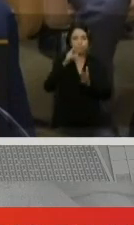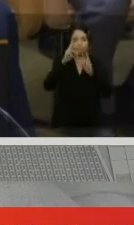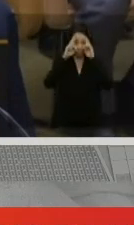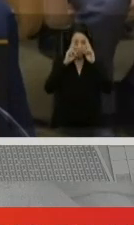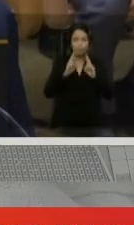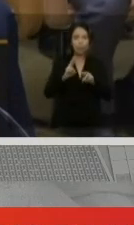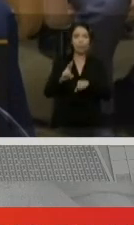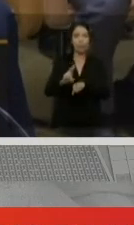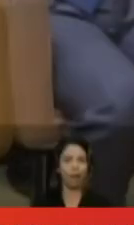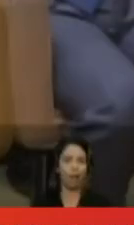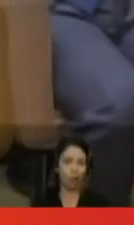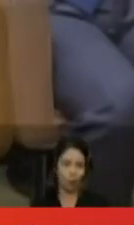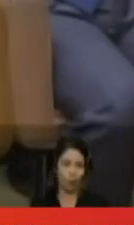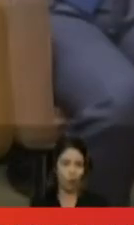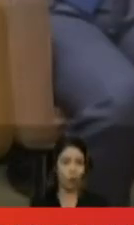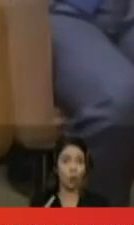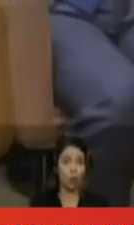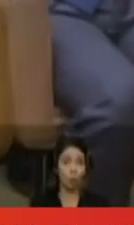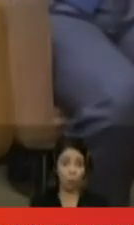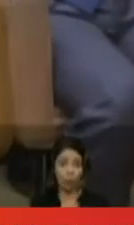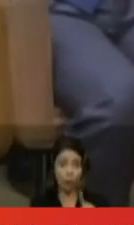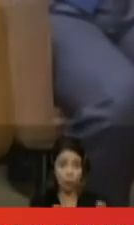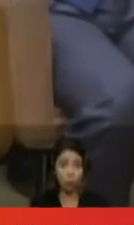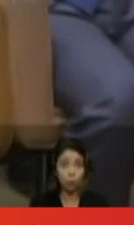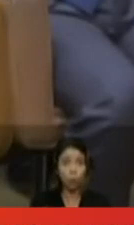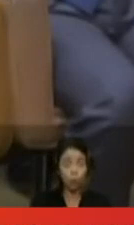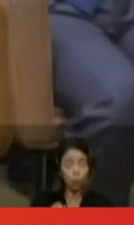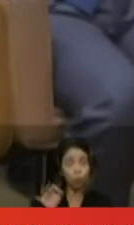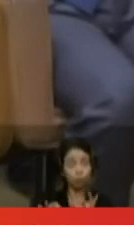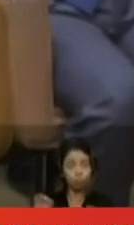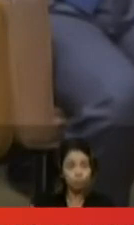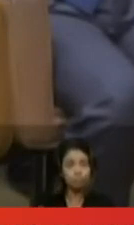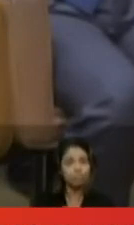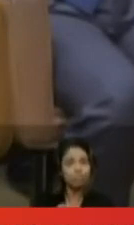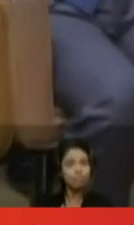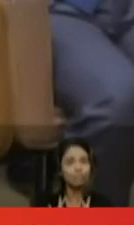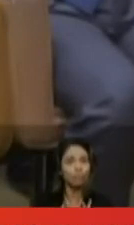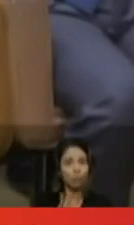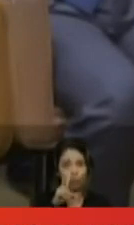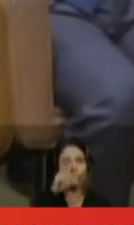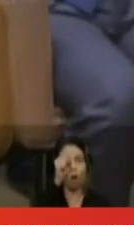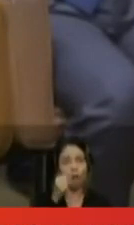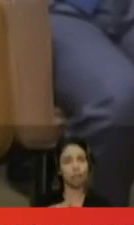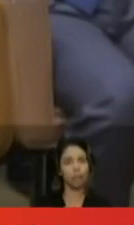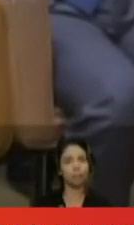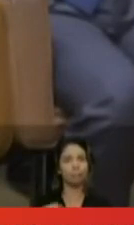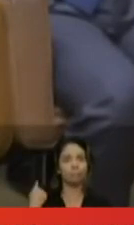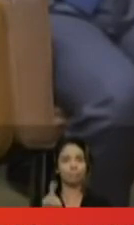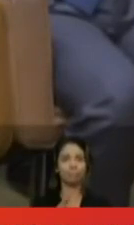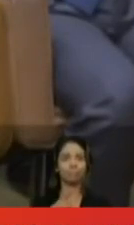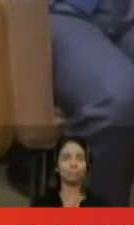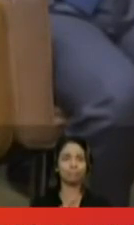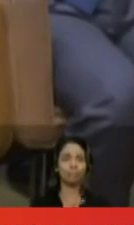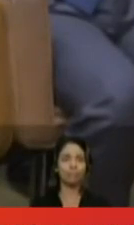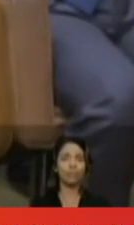Isso nós, que tem que fazer Holiday. O Congresso, que nós tem que fazer nunca, o Senado, é a Câmara, Holly, o Presidente da República. Nós nunca tivemos